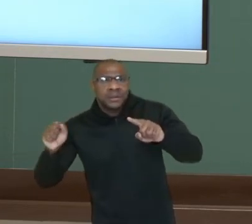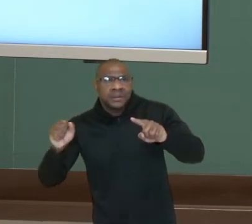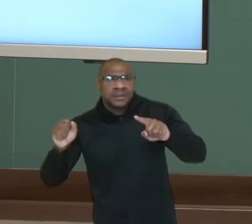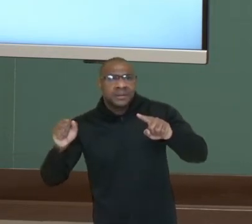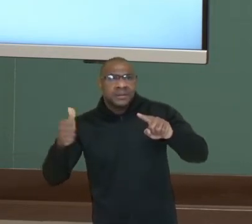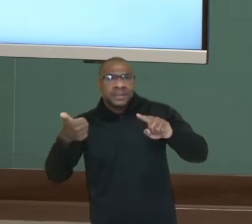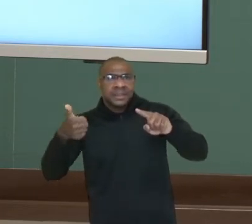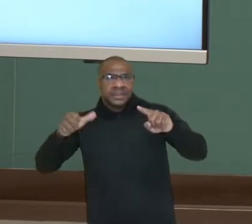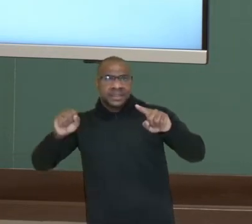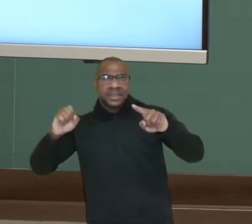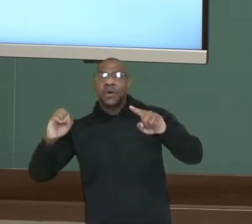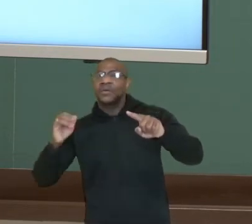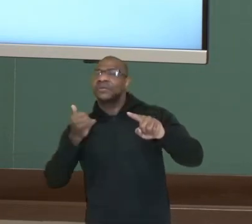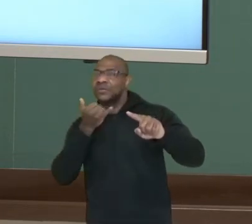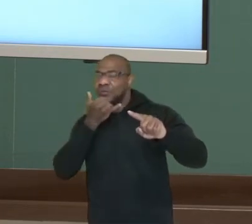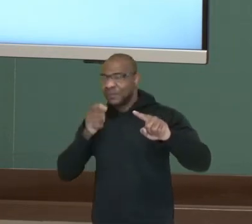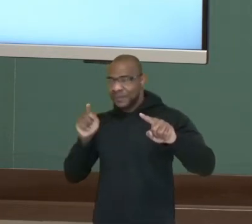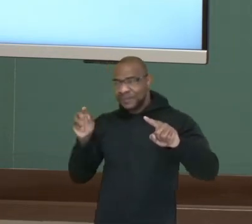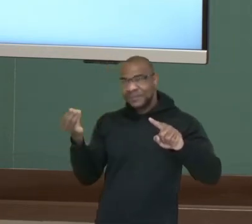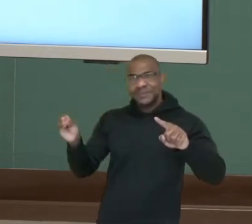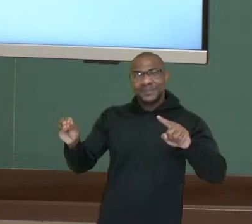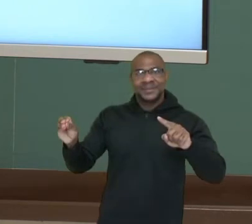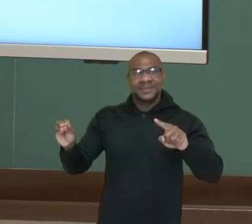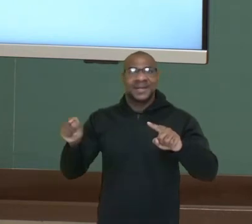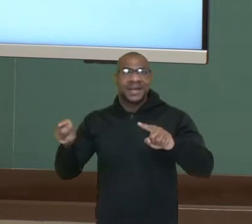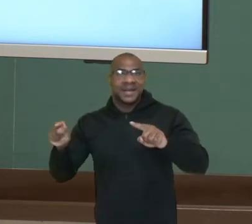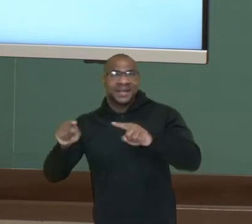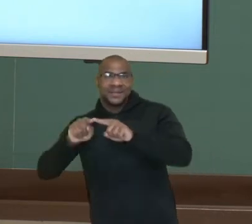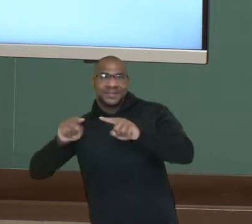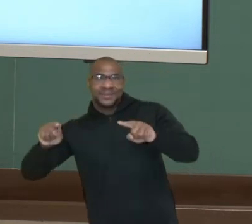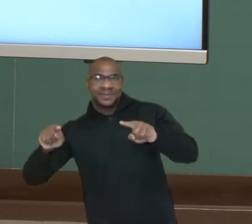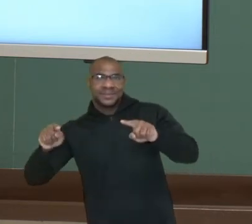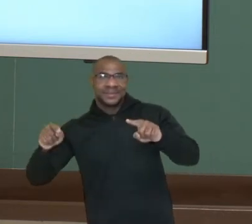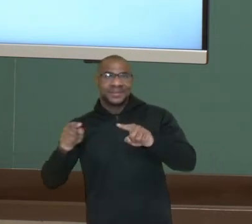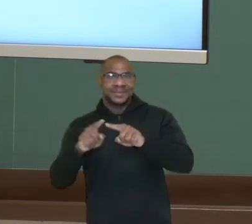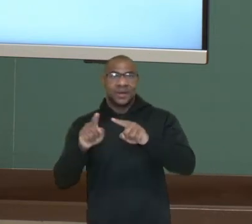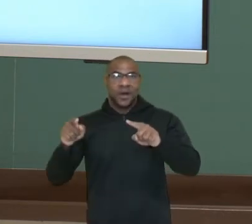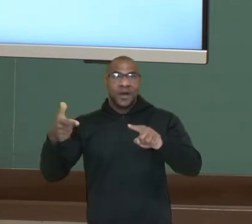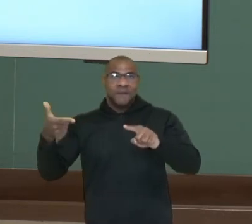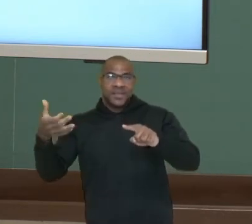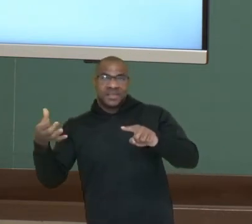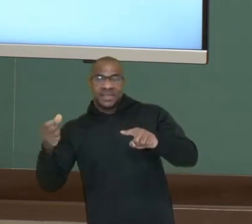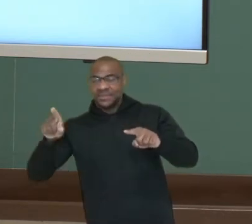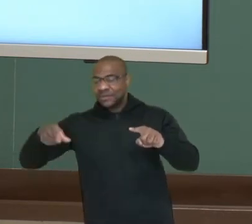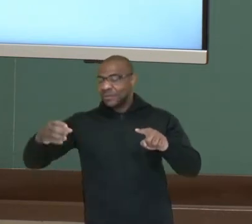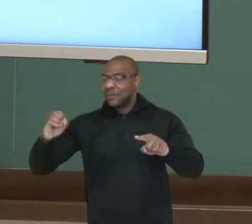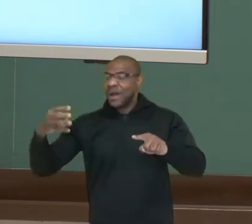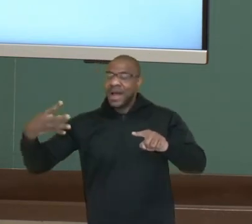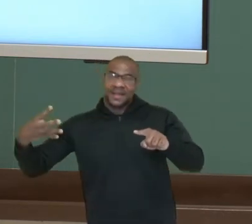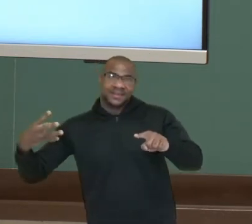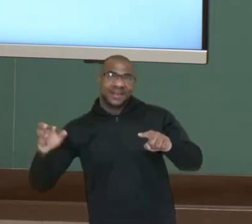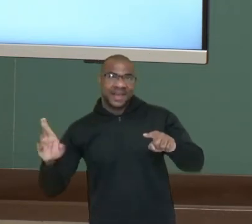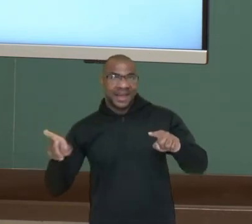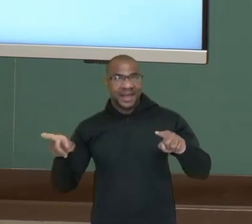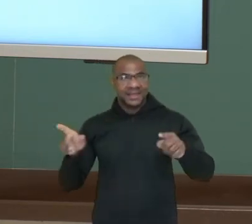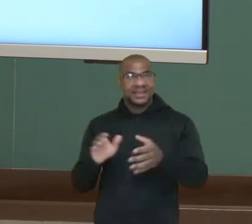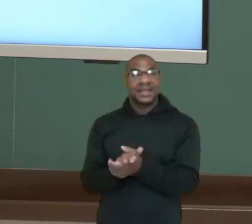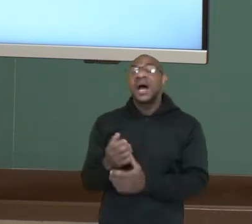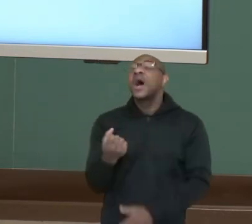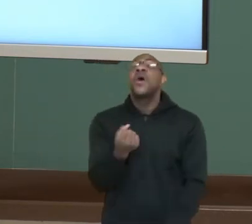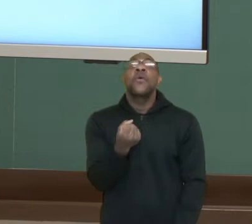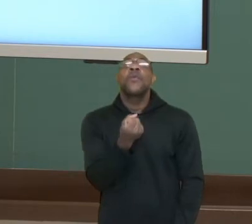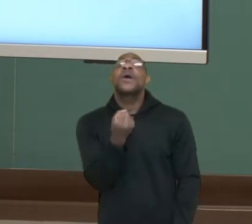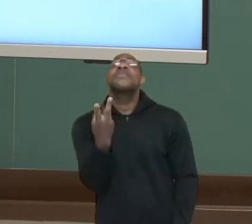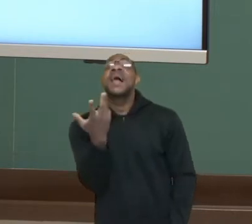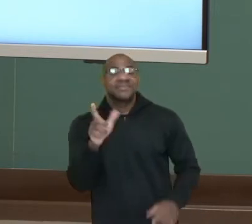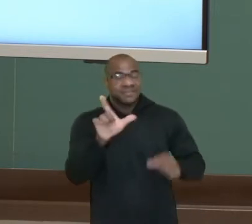26,04 centavos, tá? Passamos para 10 litros, para 25 litros, a mesma coisa. Ou seja, a quantidade de litros está